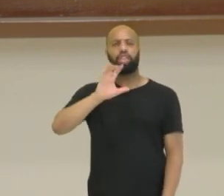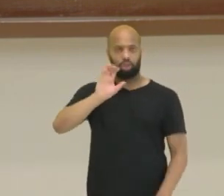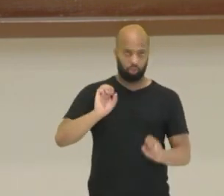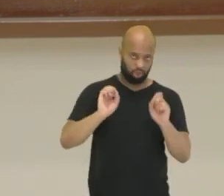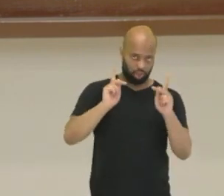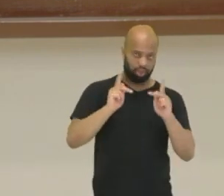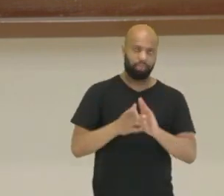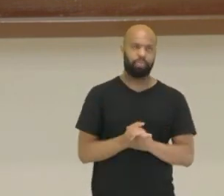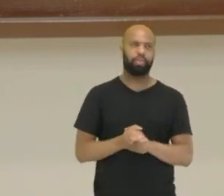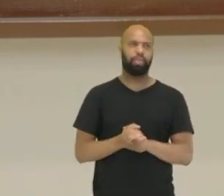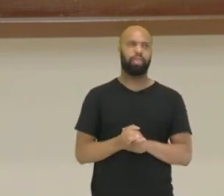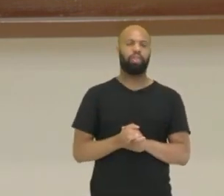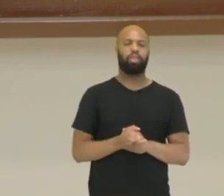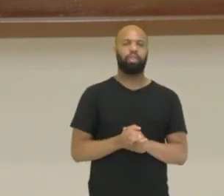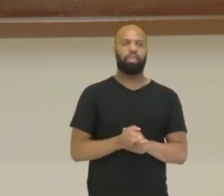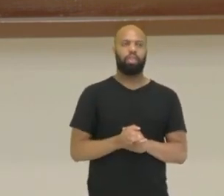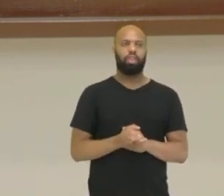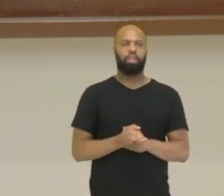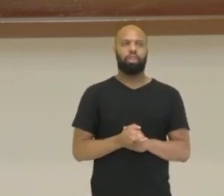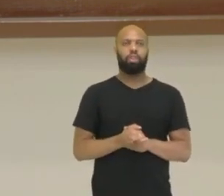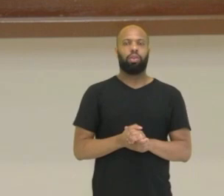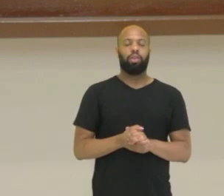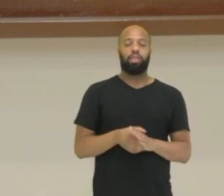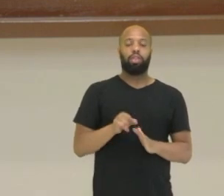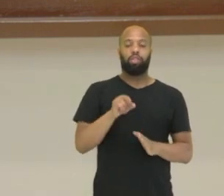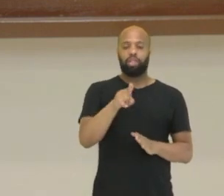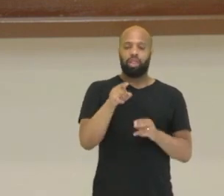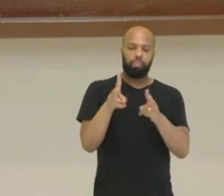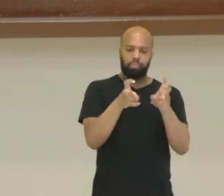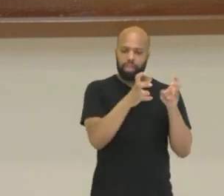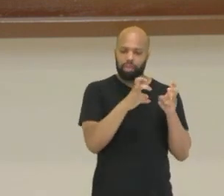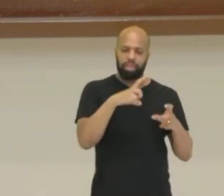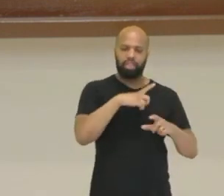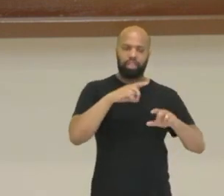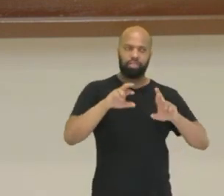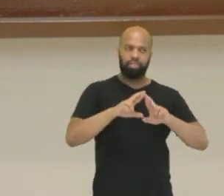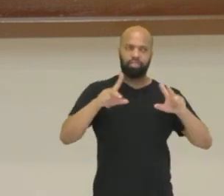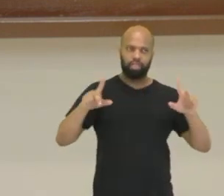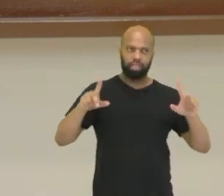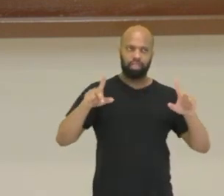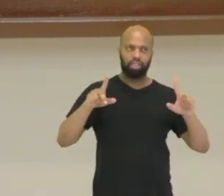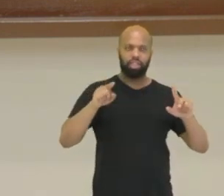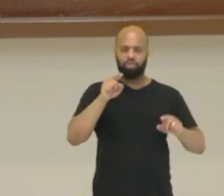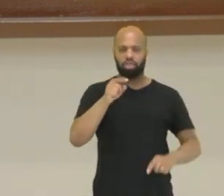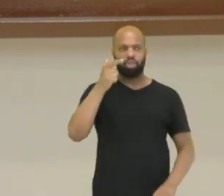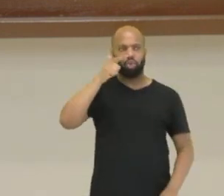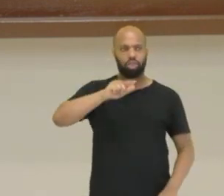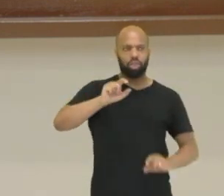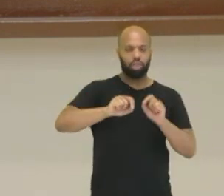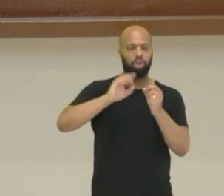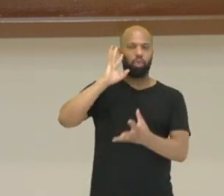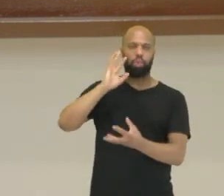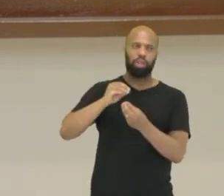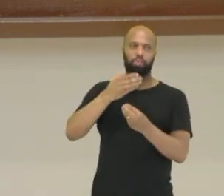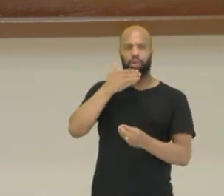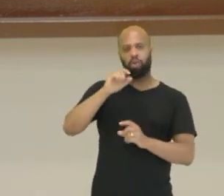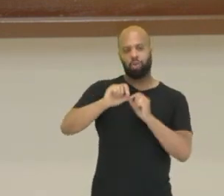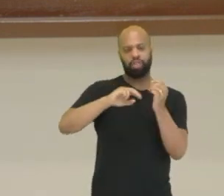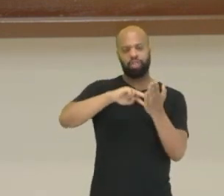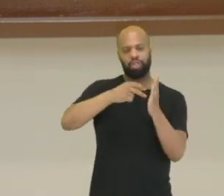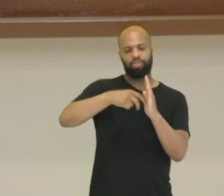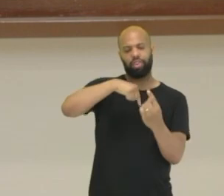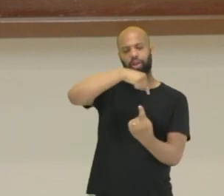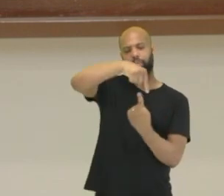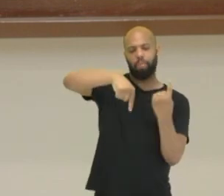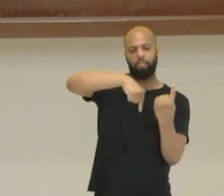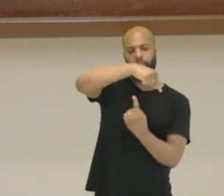certo? E percebendo essas diferenças, você vai entender melhor o que significa essa ideia de